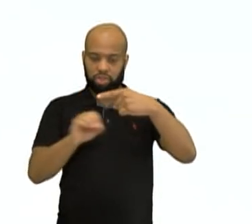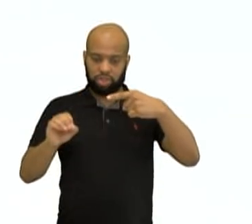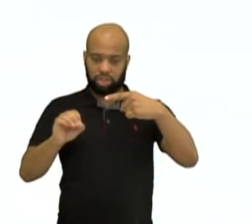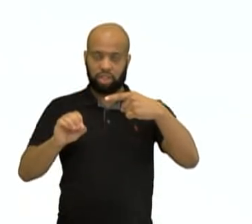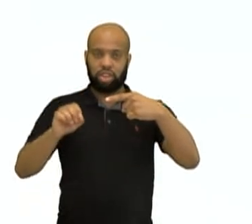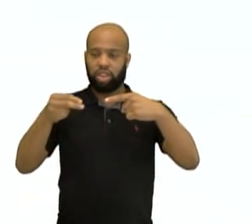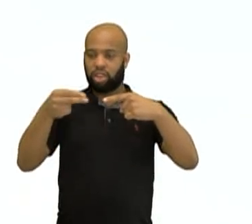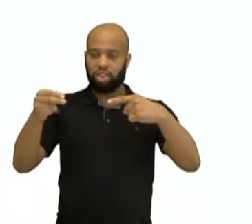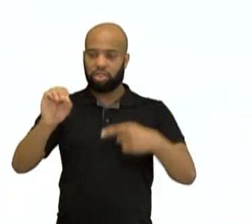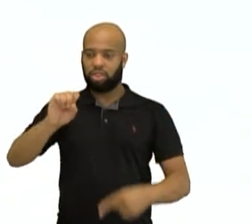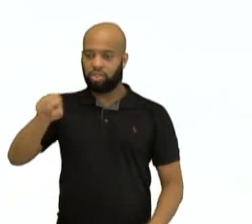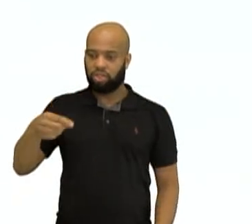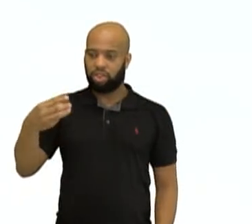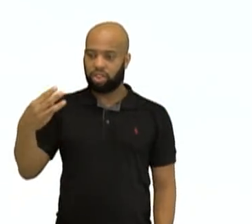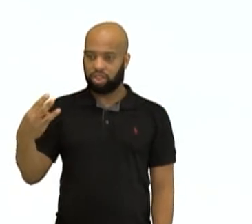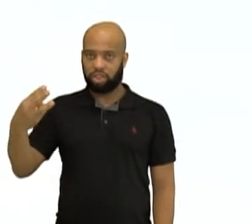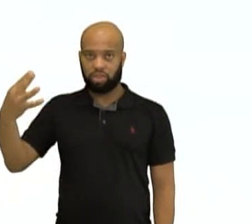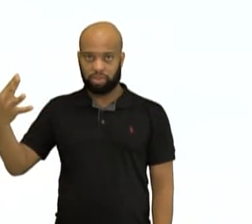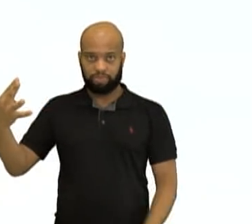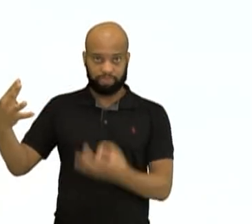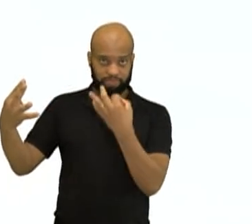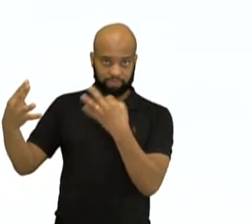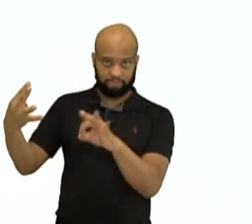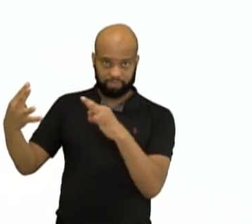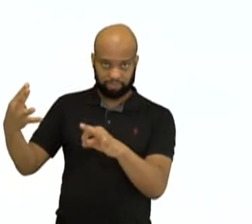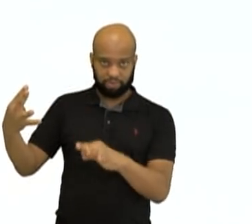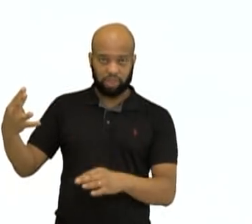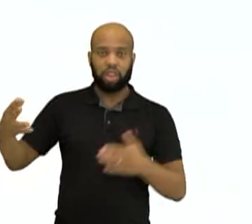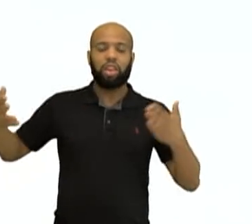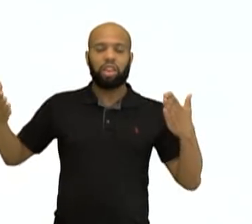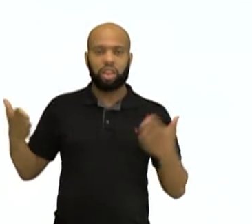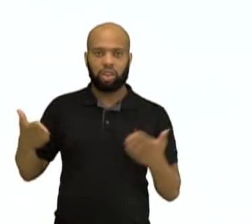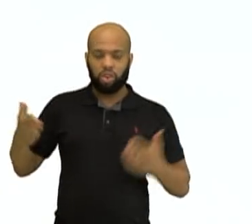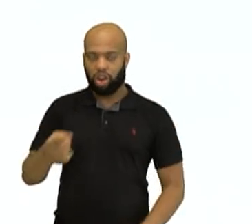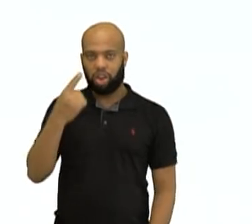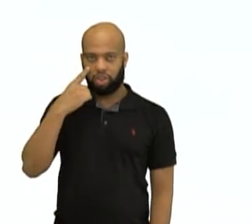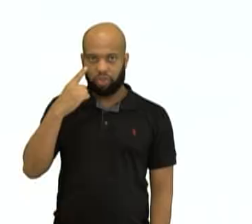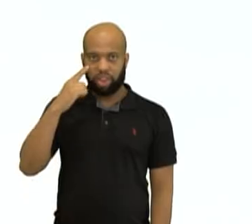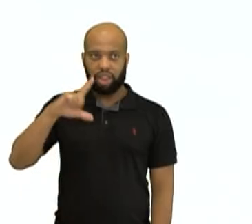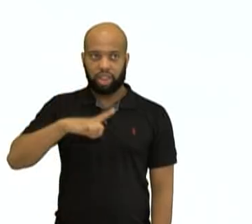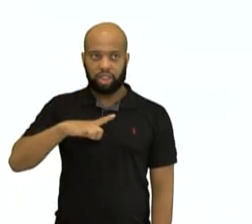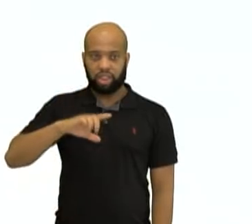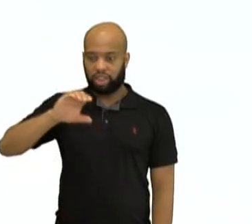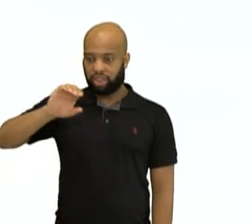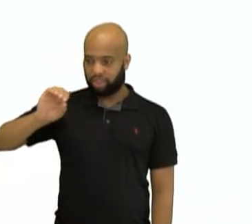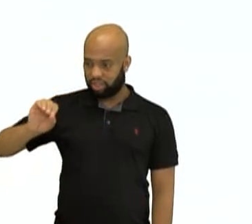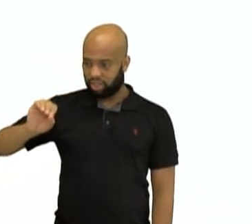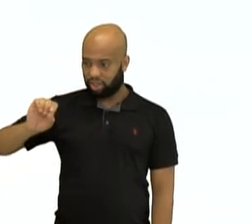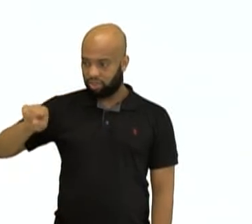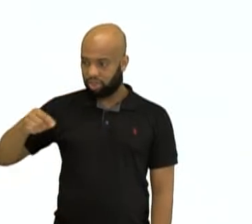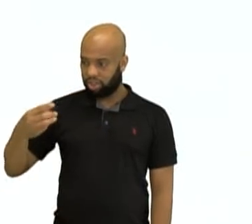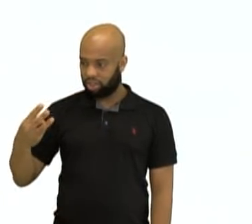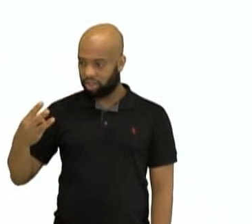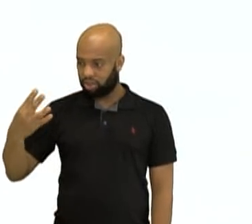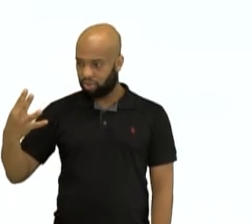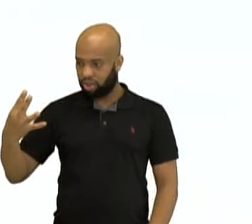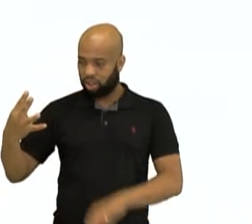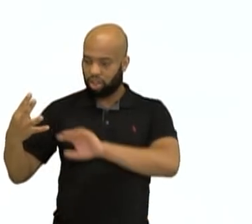igual a 0,34, 34 centésimos. Deslocando 2 casas para a direita, nós temos o quê?